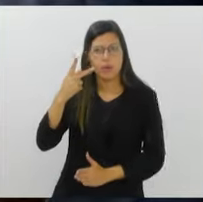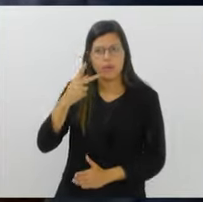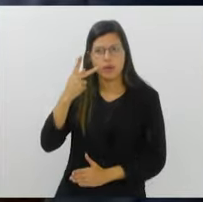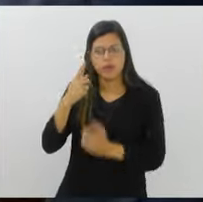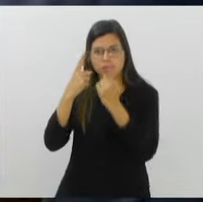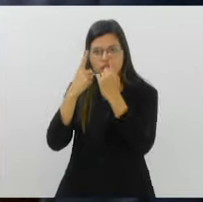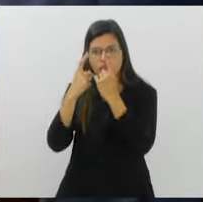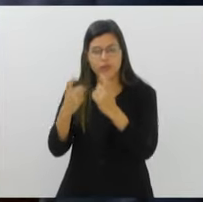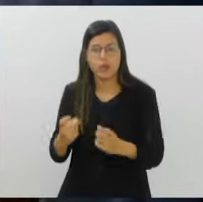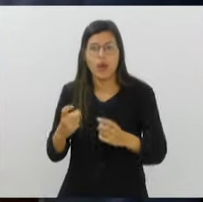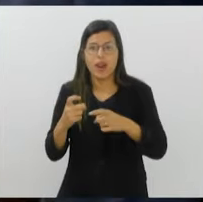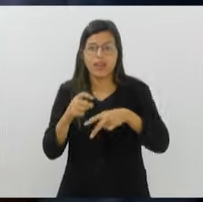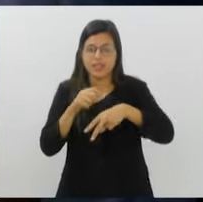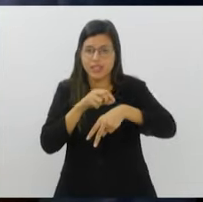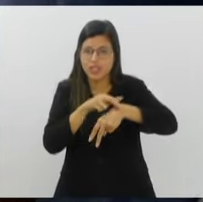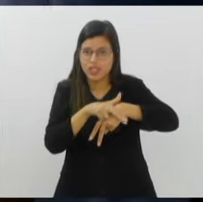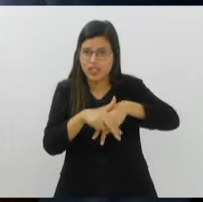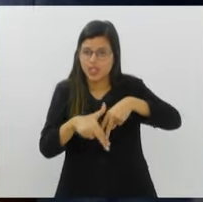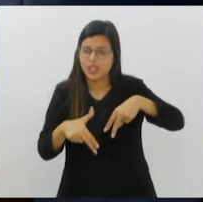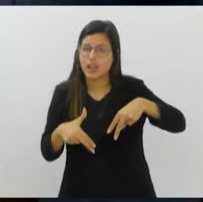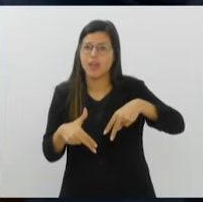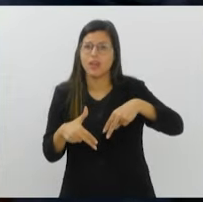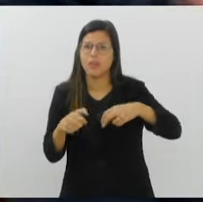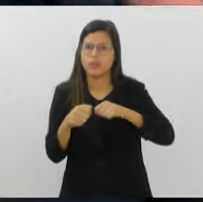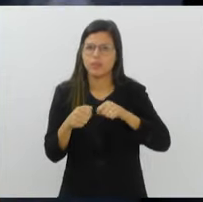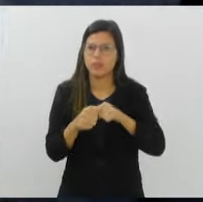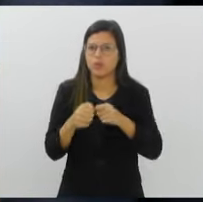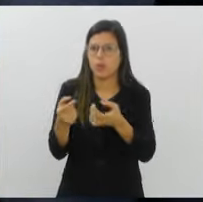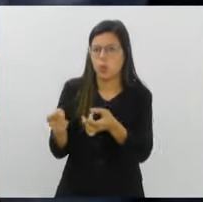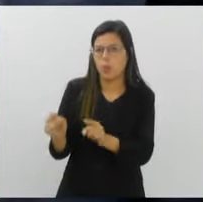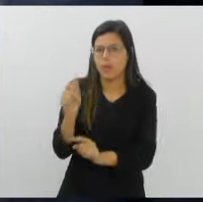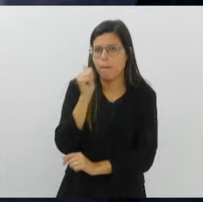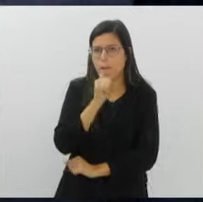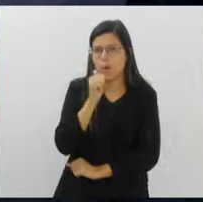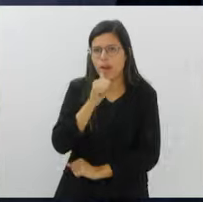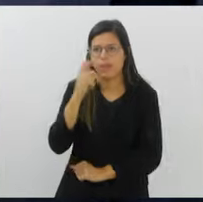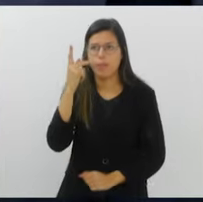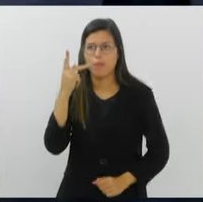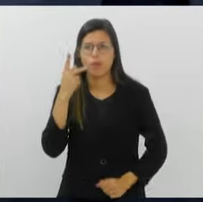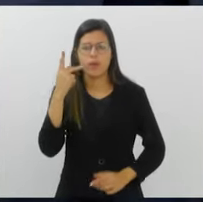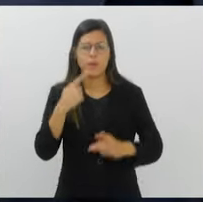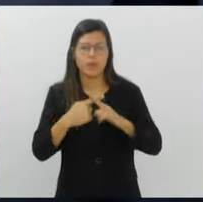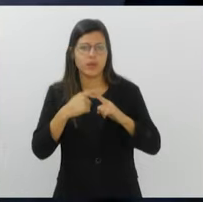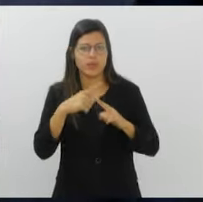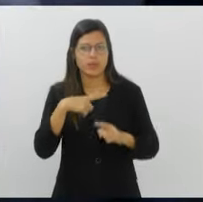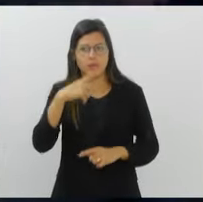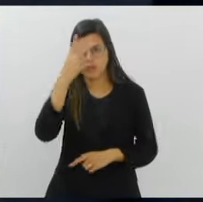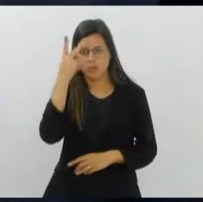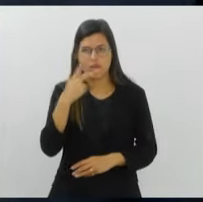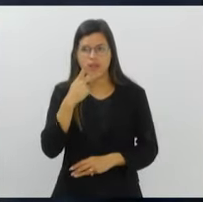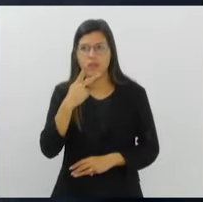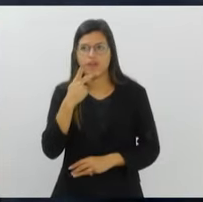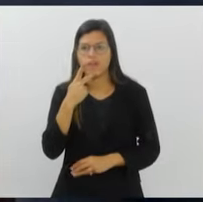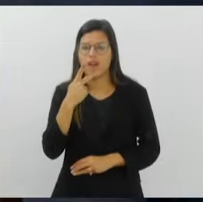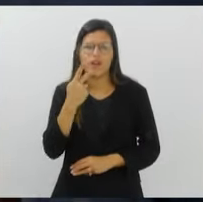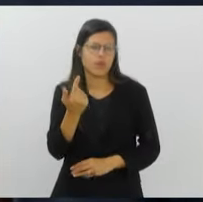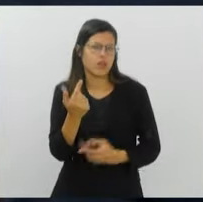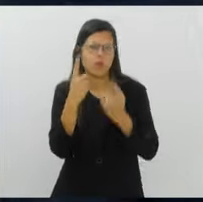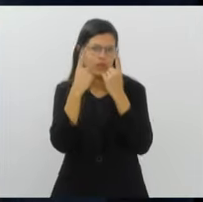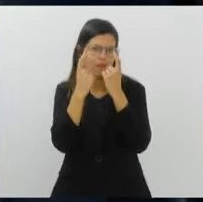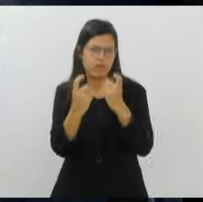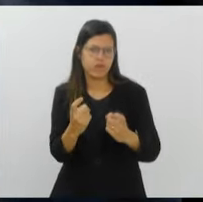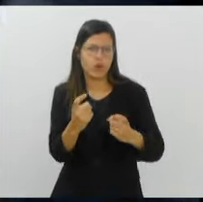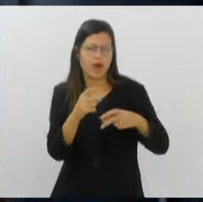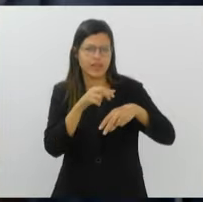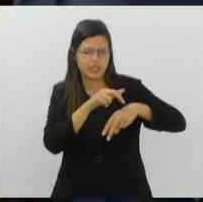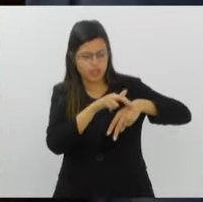gênero praticada contra as mulheres na política. Porque tem gente que insiste em dizer que não existe violência de